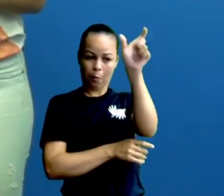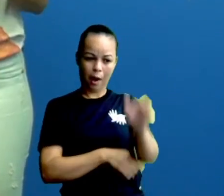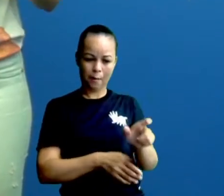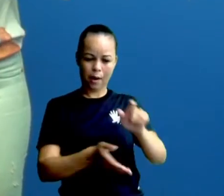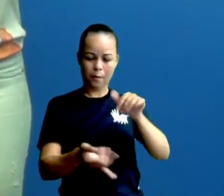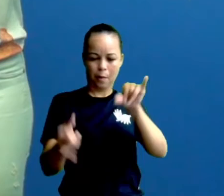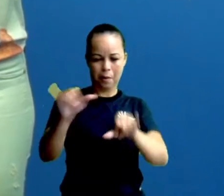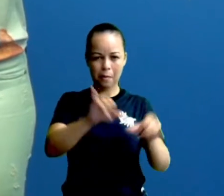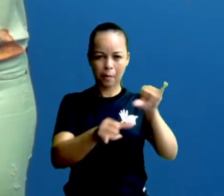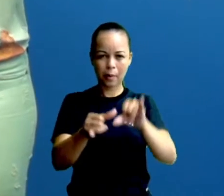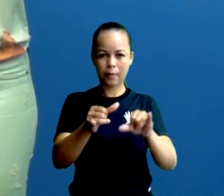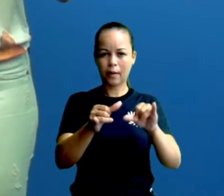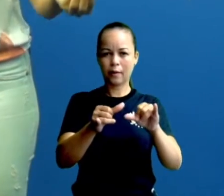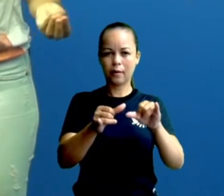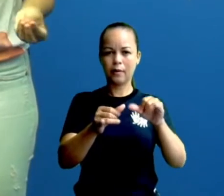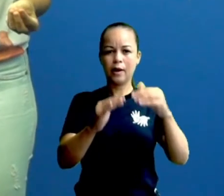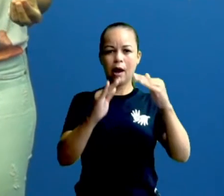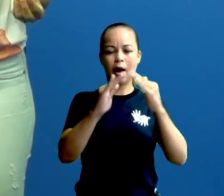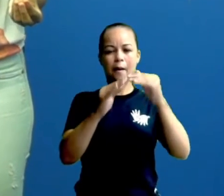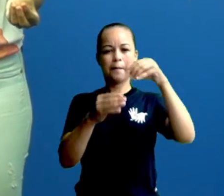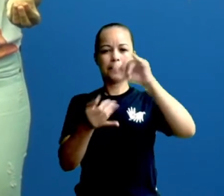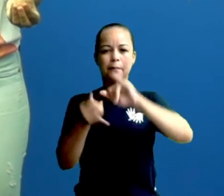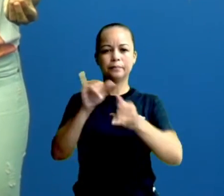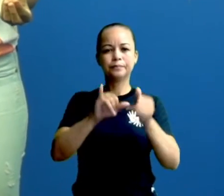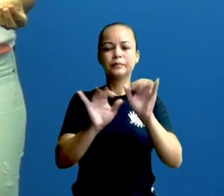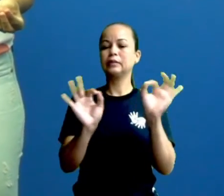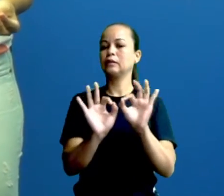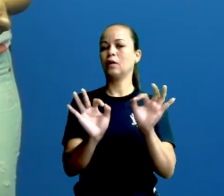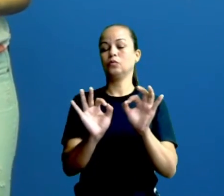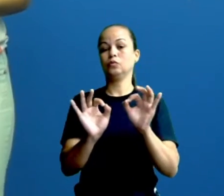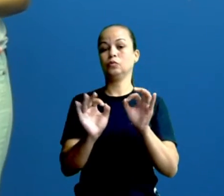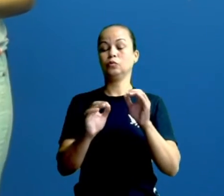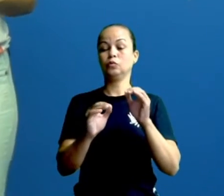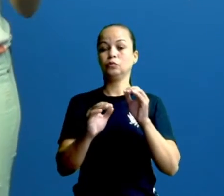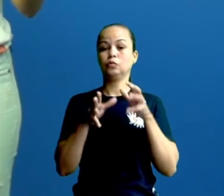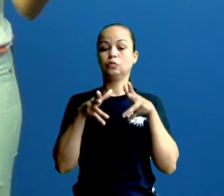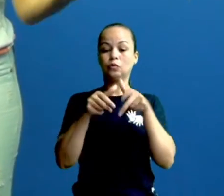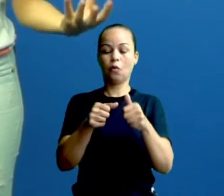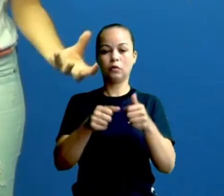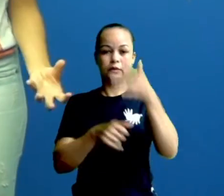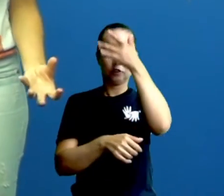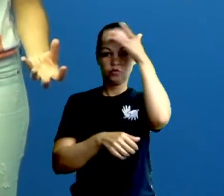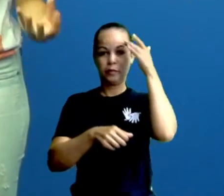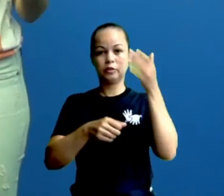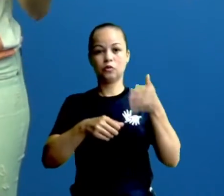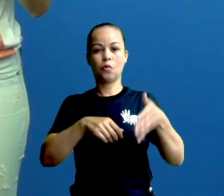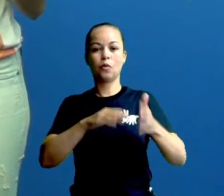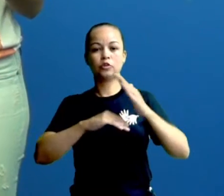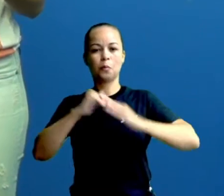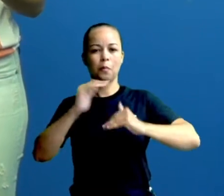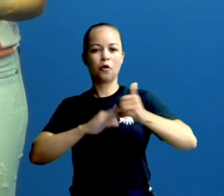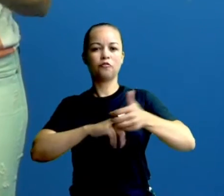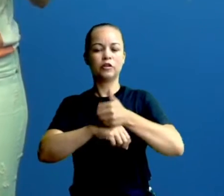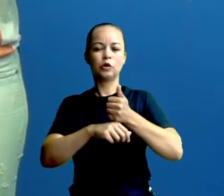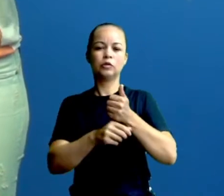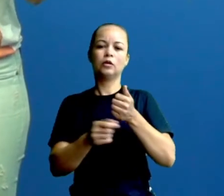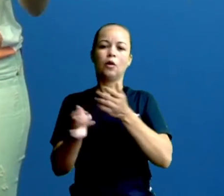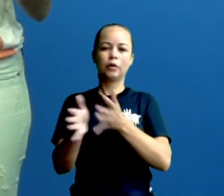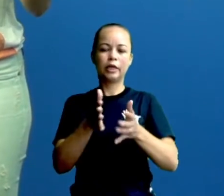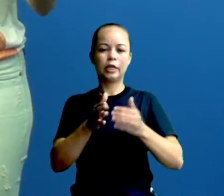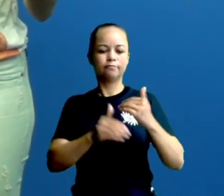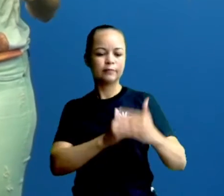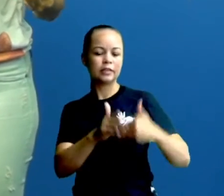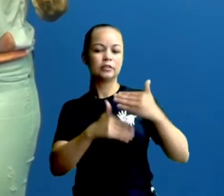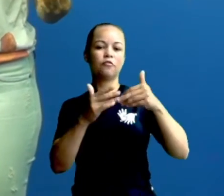laboratório. Todo profissional que desenvolve uma pesquisa com critérios científicos,